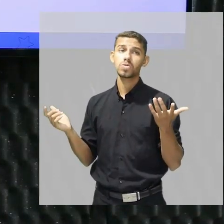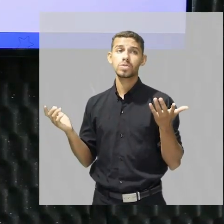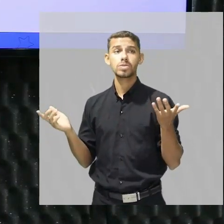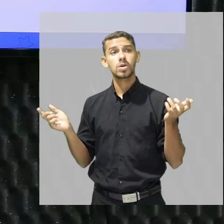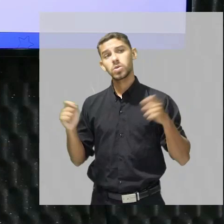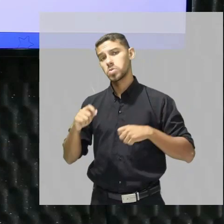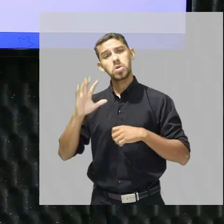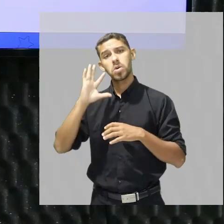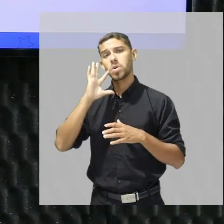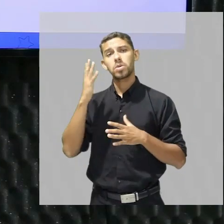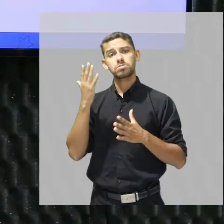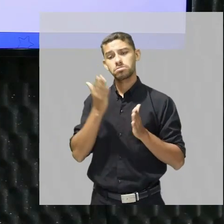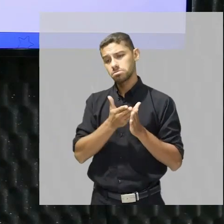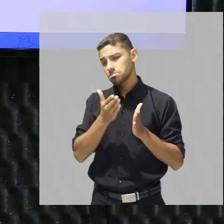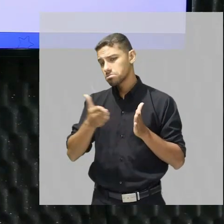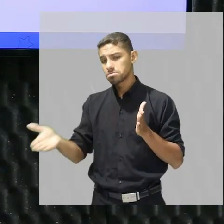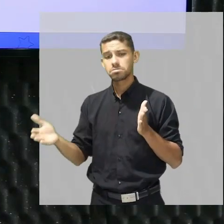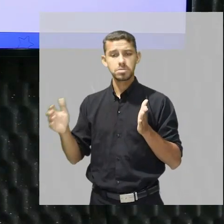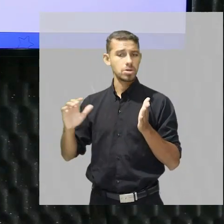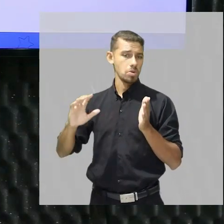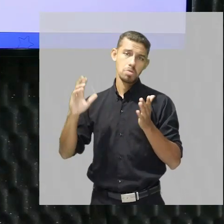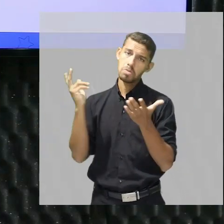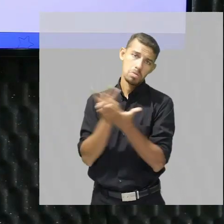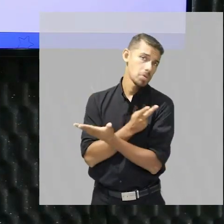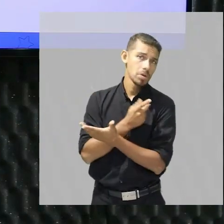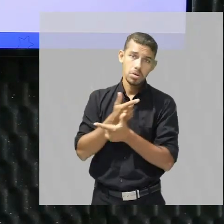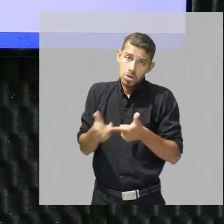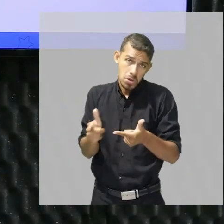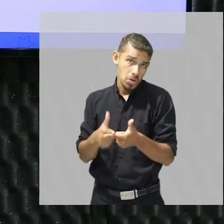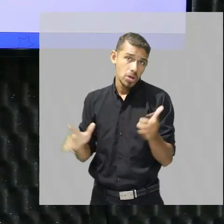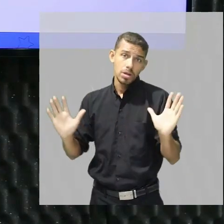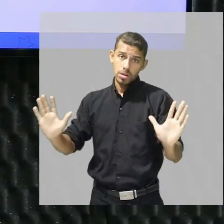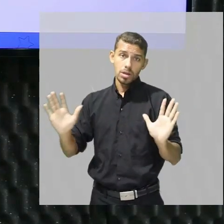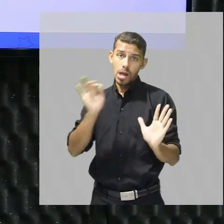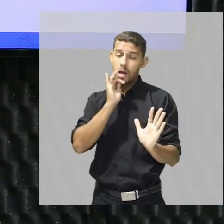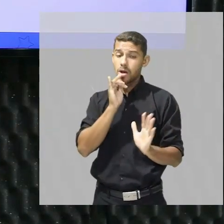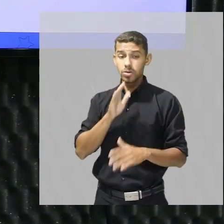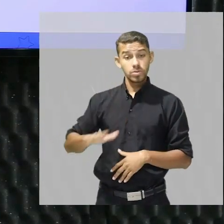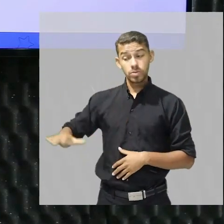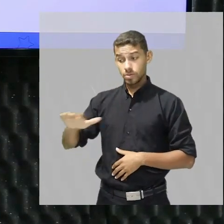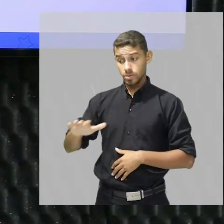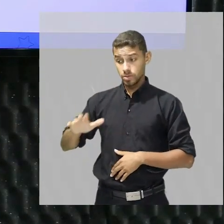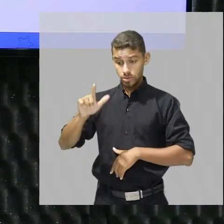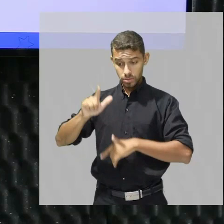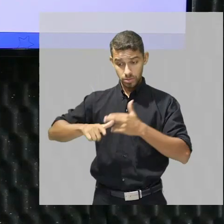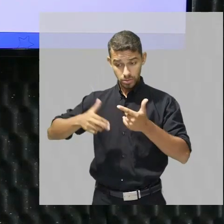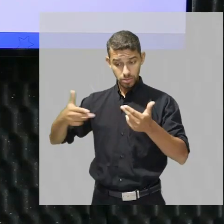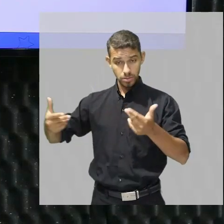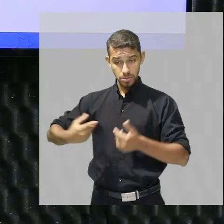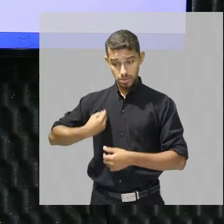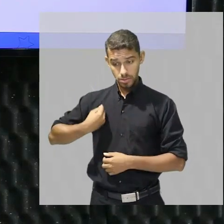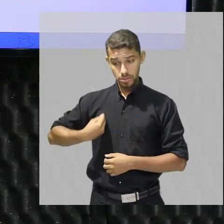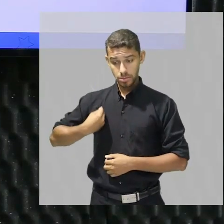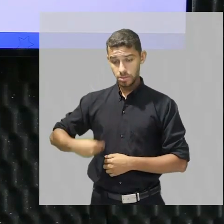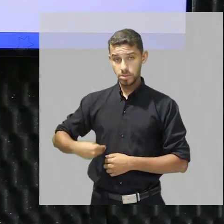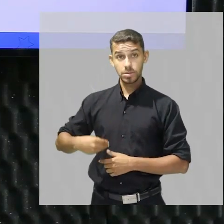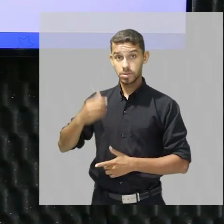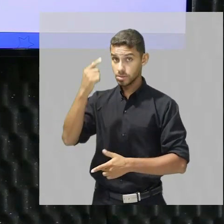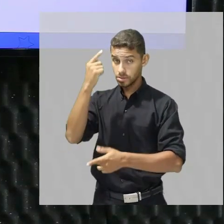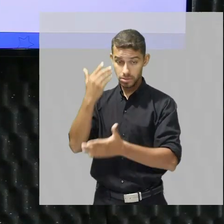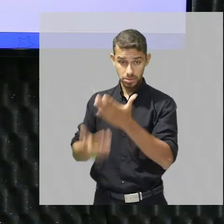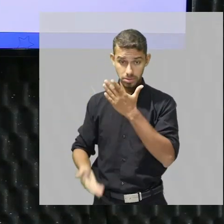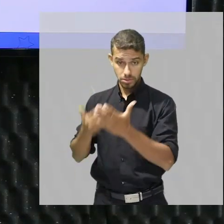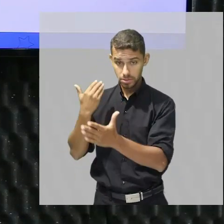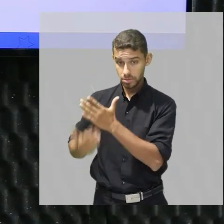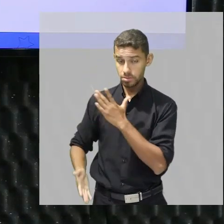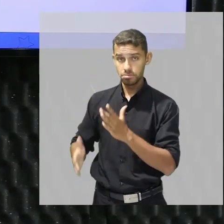pode ter acontecido algum processo, alguma catástrofe, em que os organismos que viviam naquele local foram eliminados, e